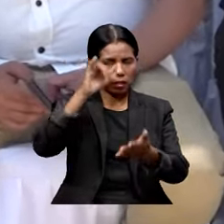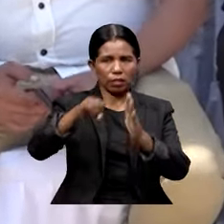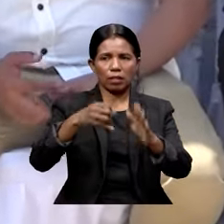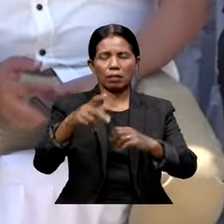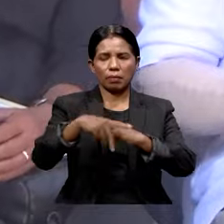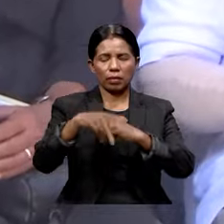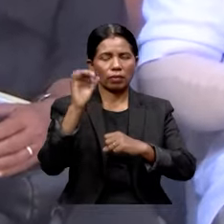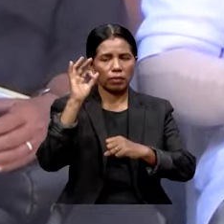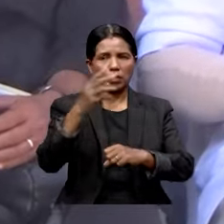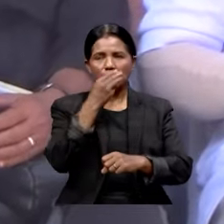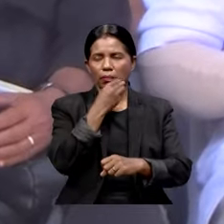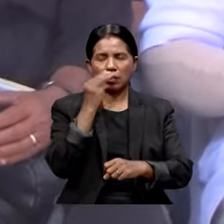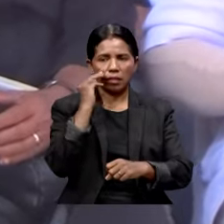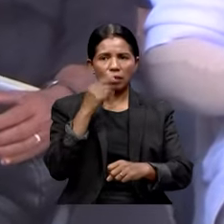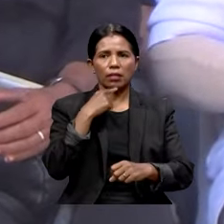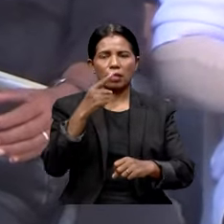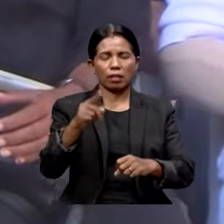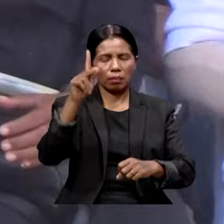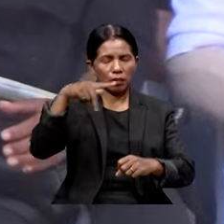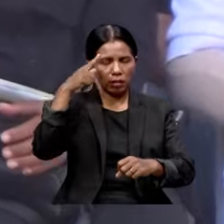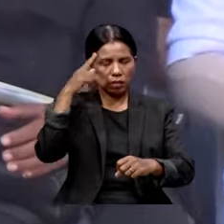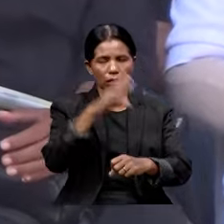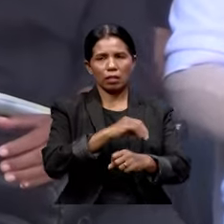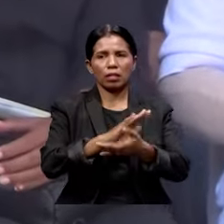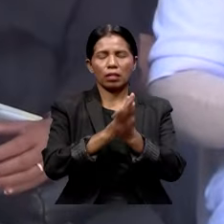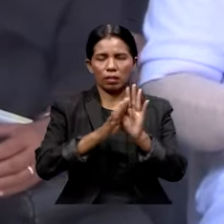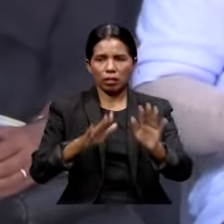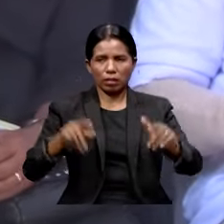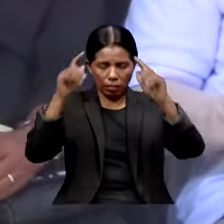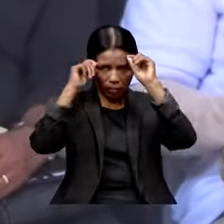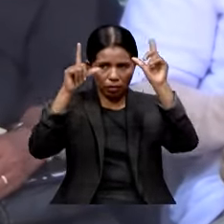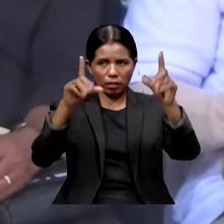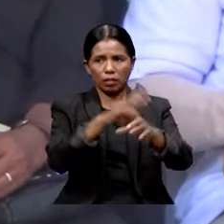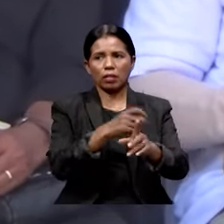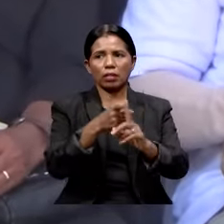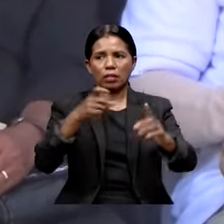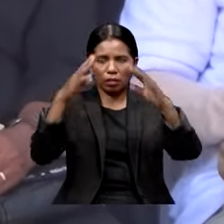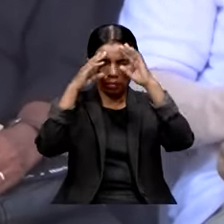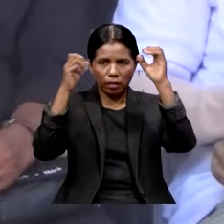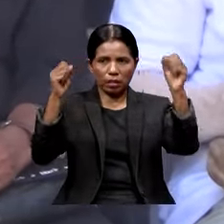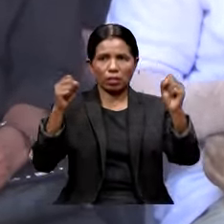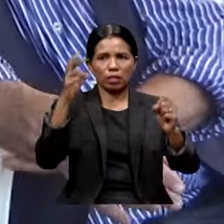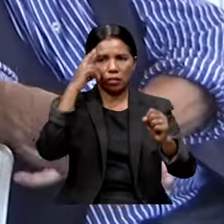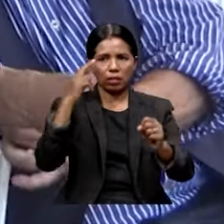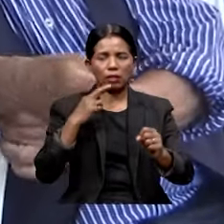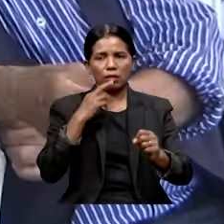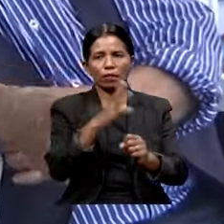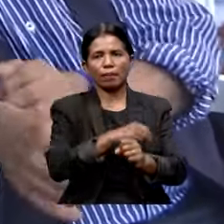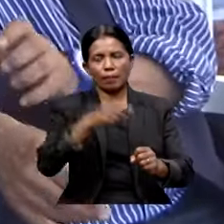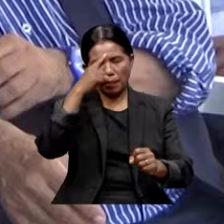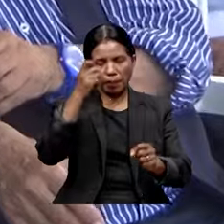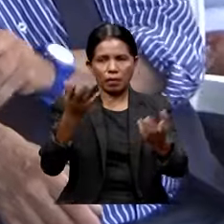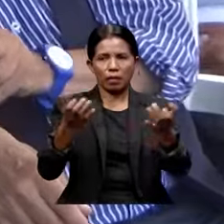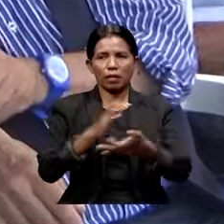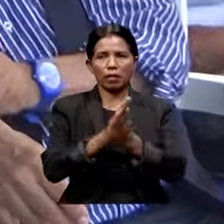Fretlin Maria Alcatiri Mos, questiona o modelo político de reconciliação timor-lestenian. Nebe iniciou-se o presidente da República José Ramos Horta, tamaha karak